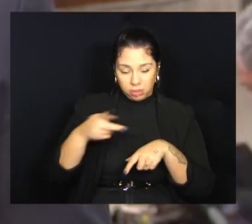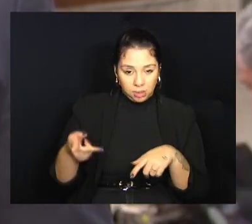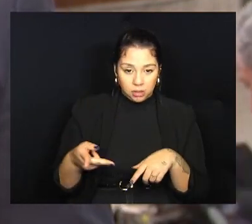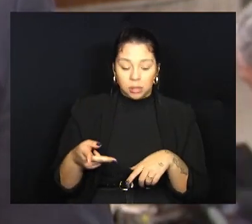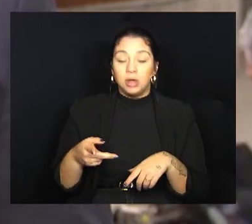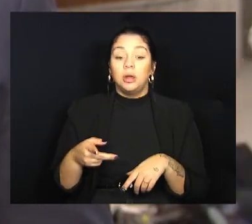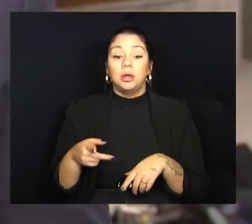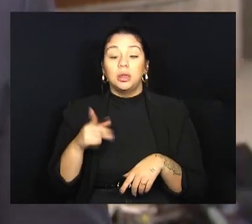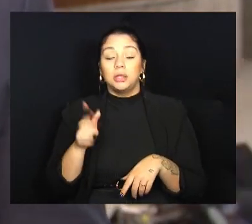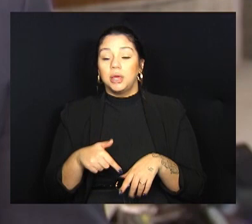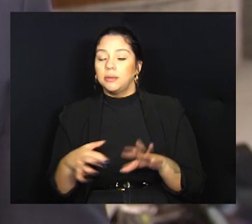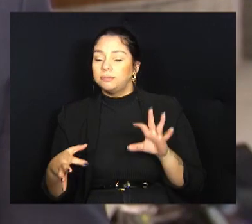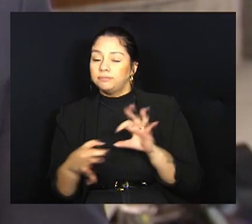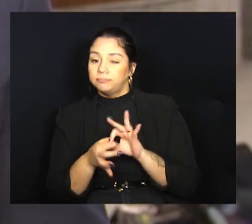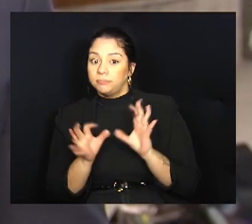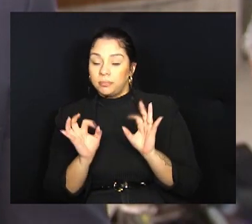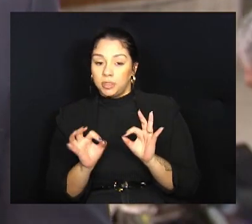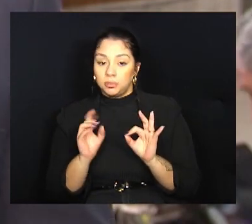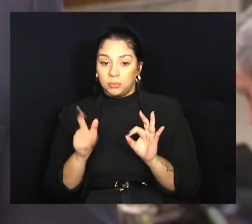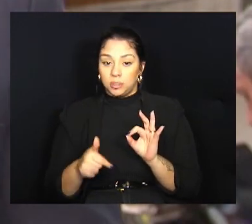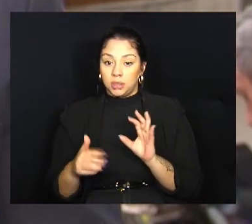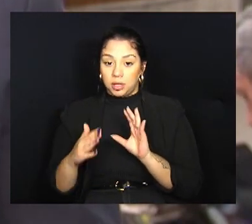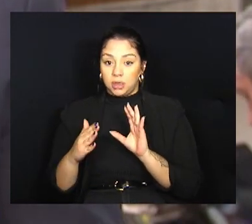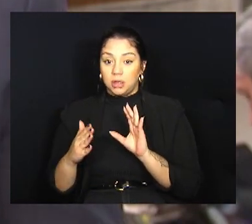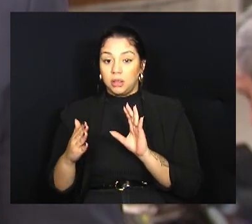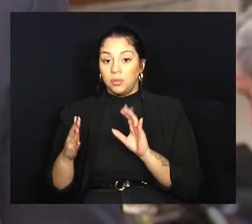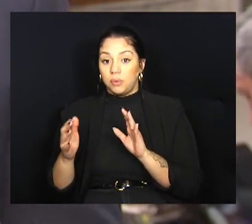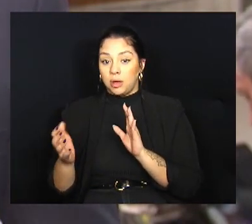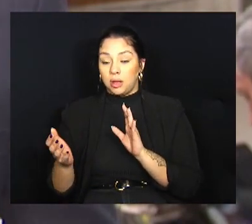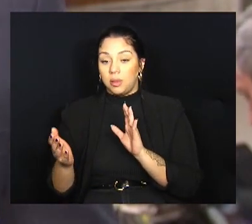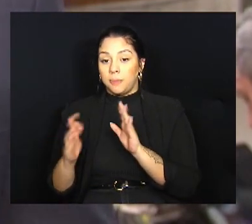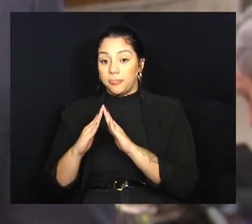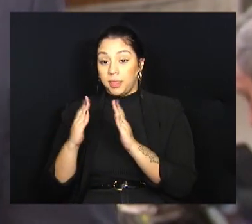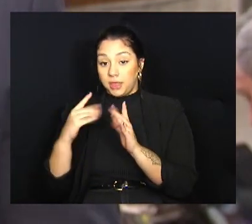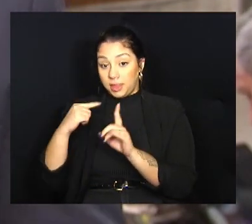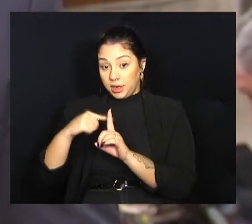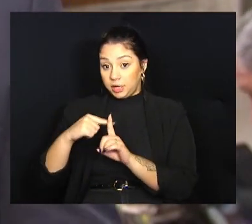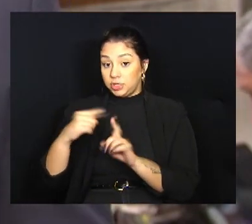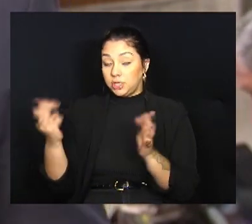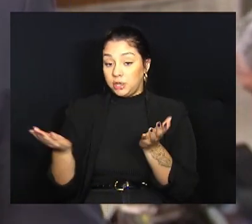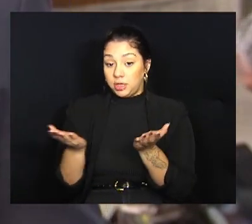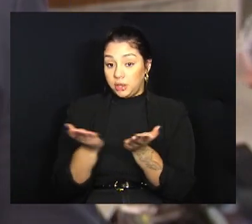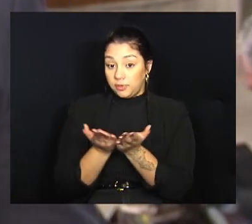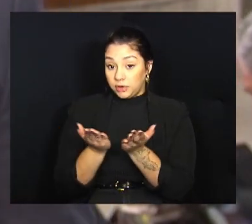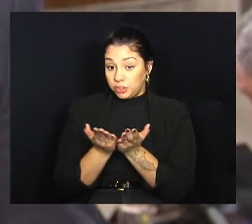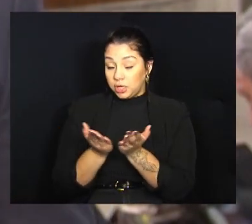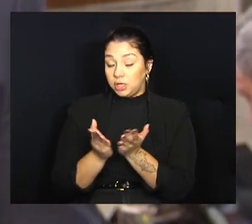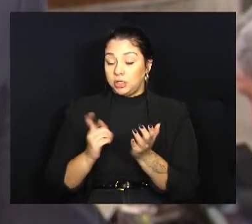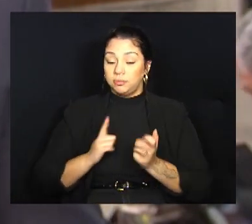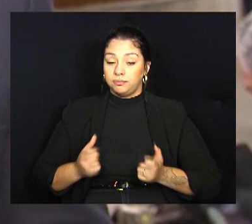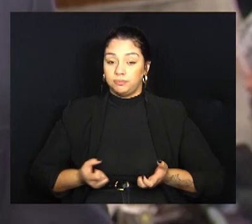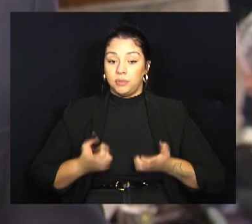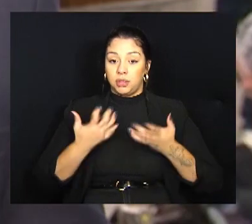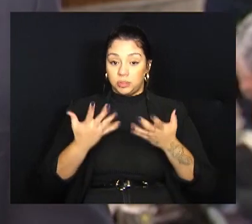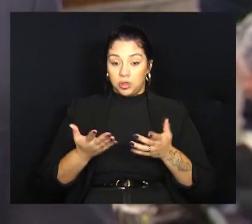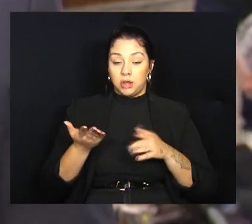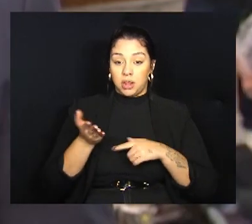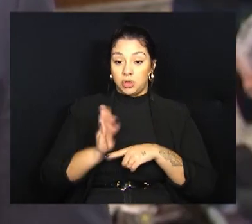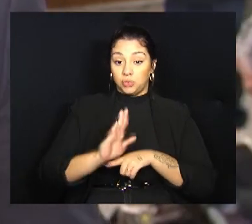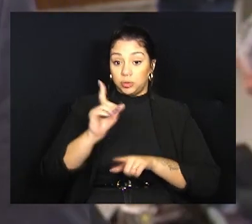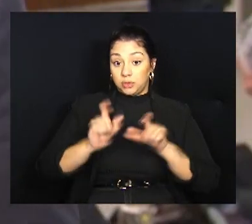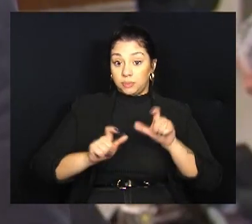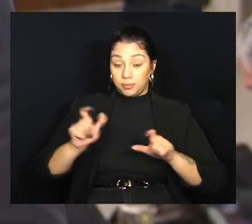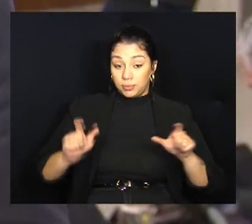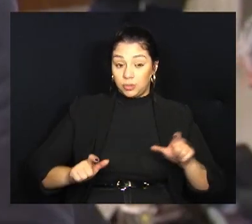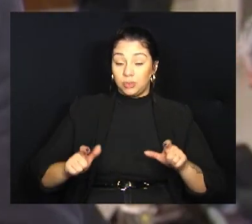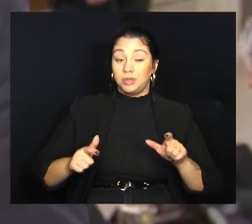tem uma relação muito forte com a igreja evangélica e hoje ele salva vidas. Ele conta a história dele e ajuda pessoas que sofrem com o